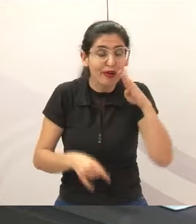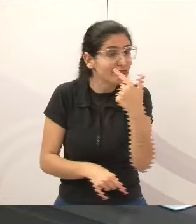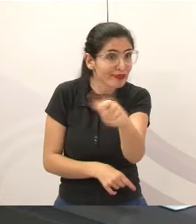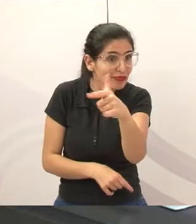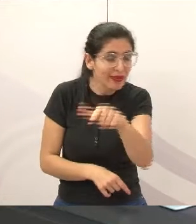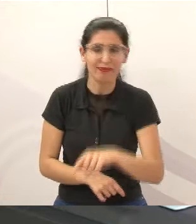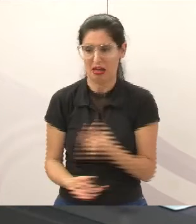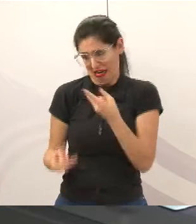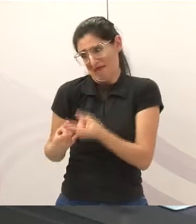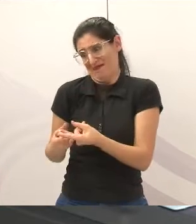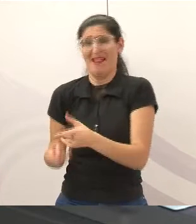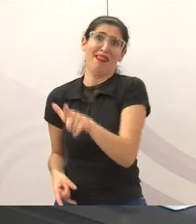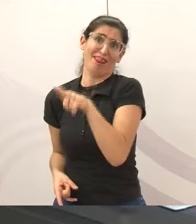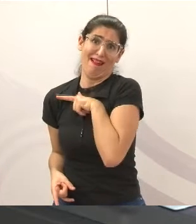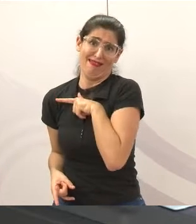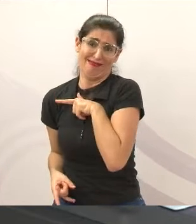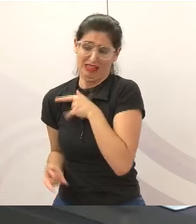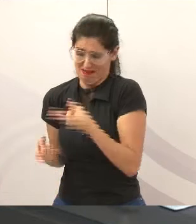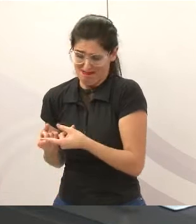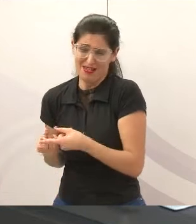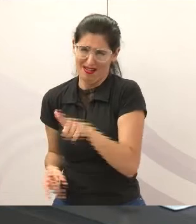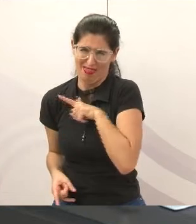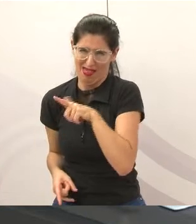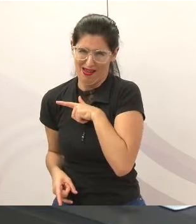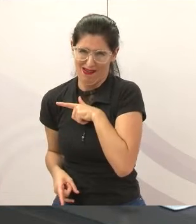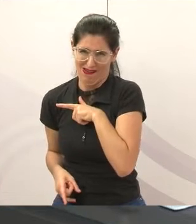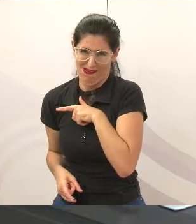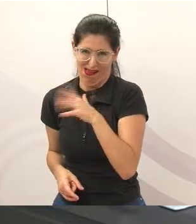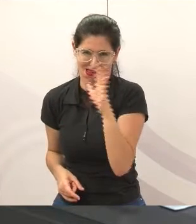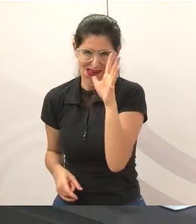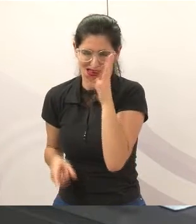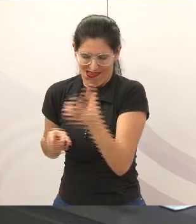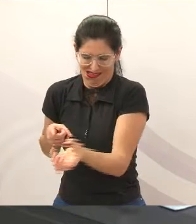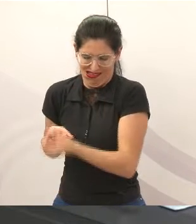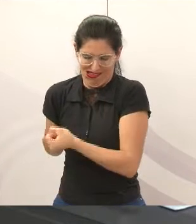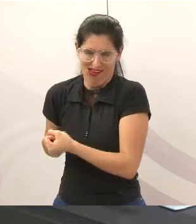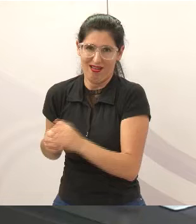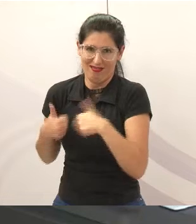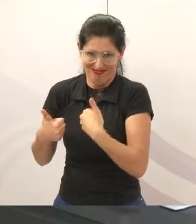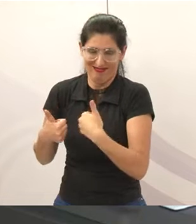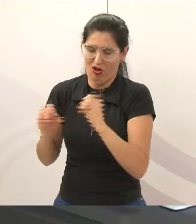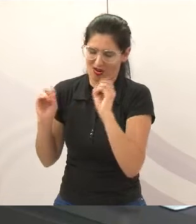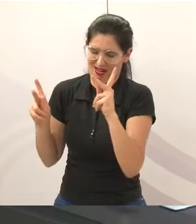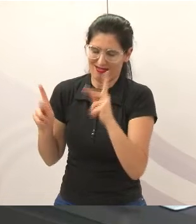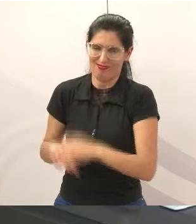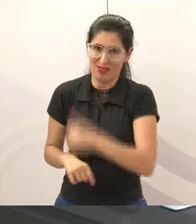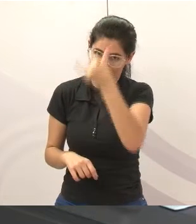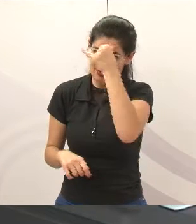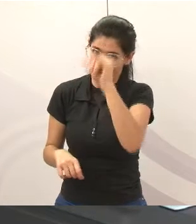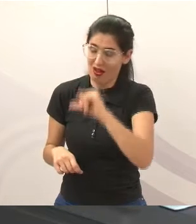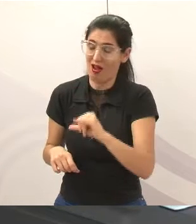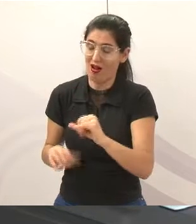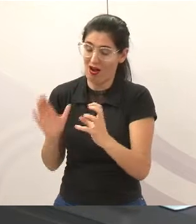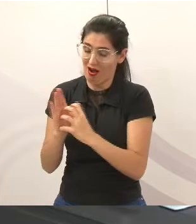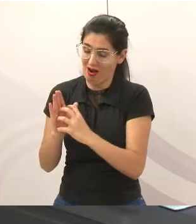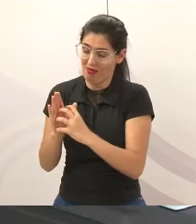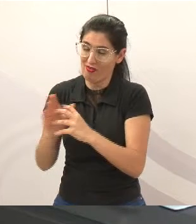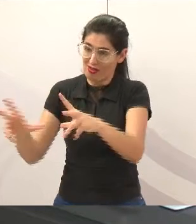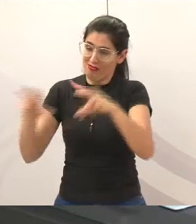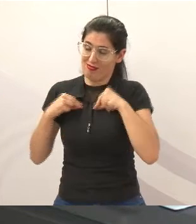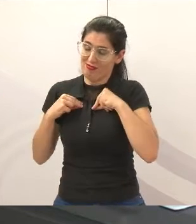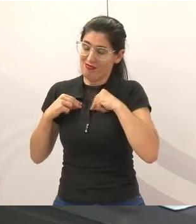Como justificativa, certo? Que o quê? Que nós sabemos que entrou projeto aqui nessa casa e foi retirado do dia de